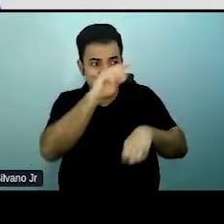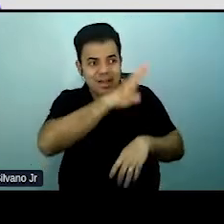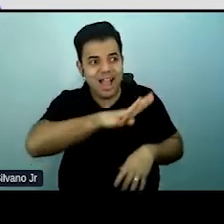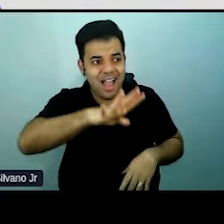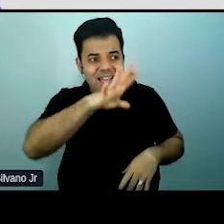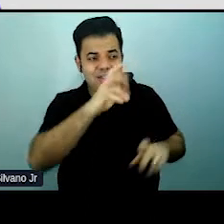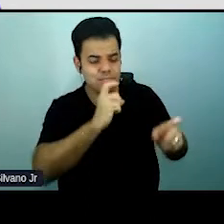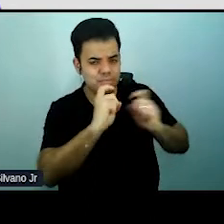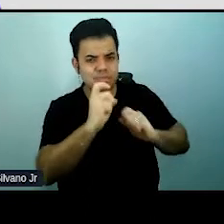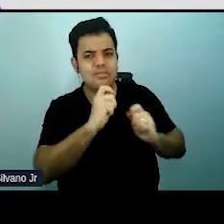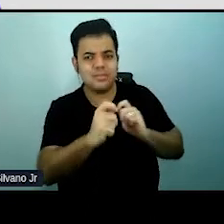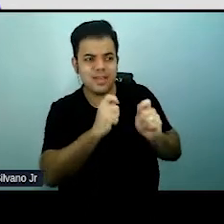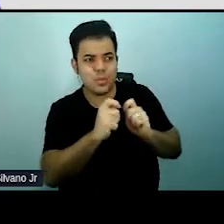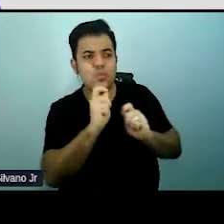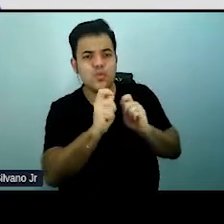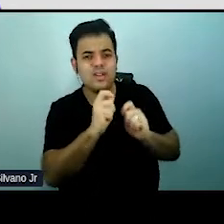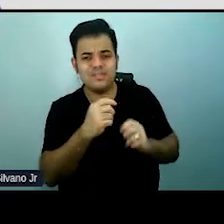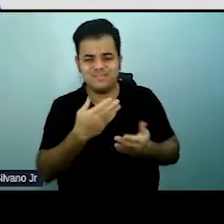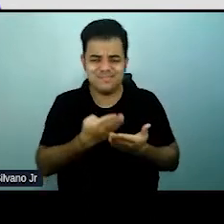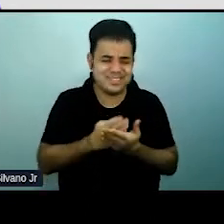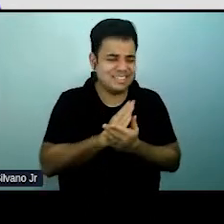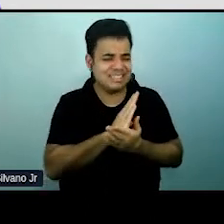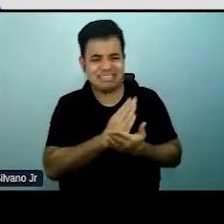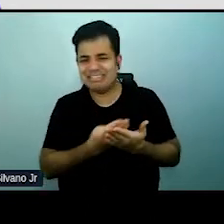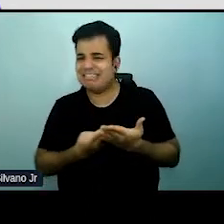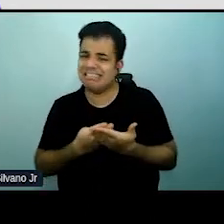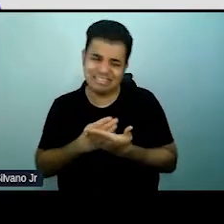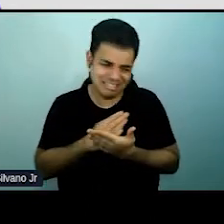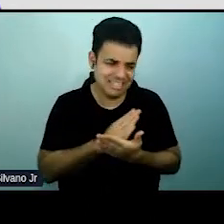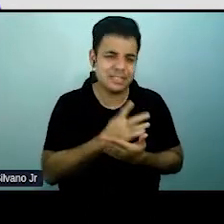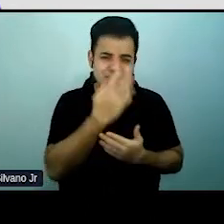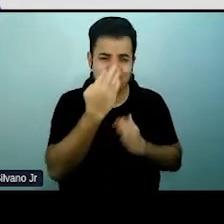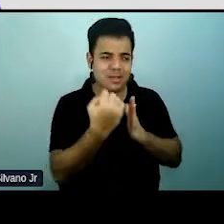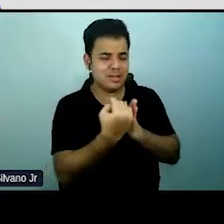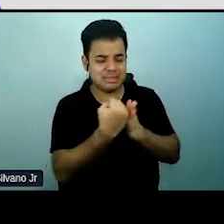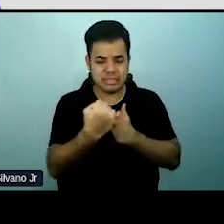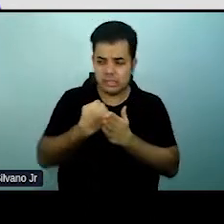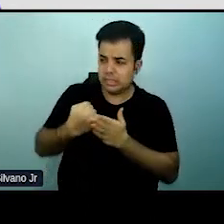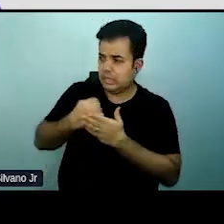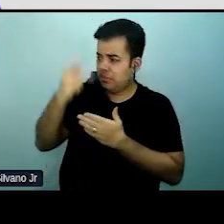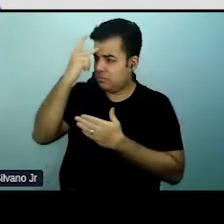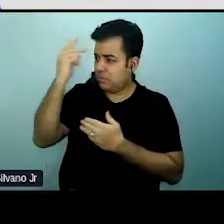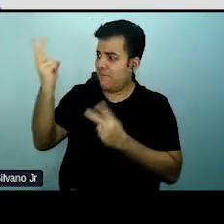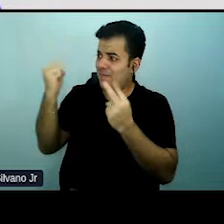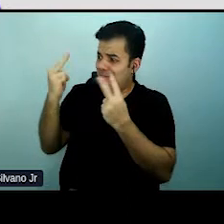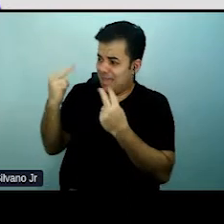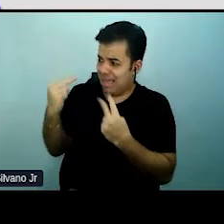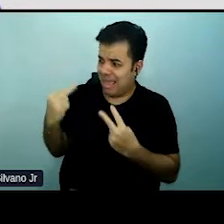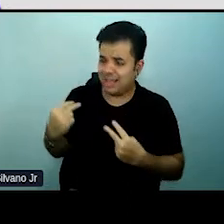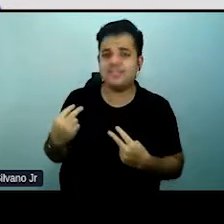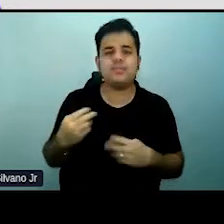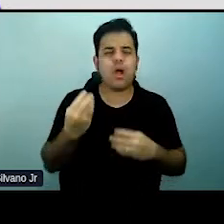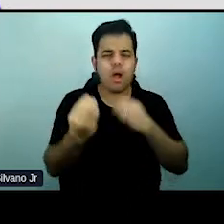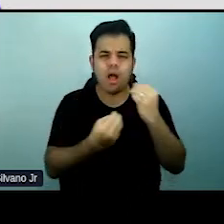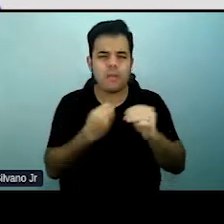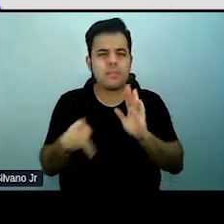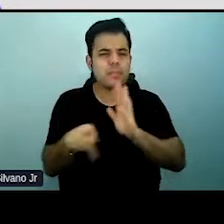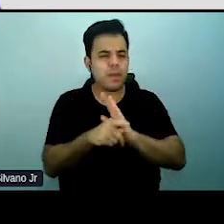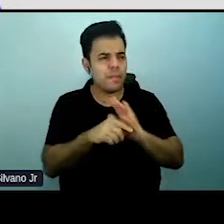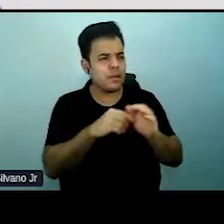que gera um certo desconforto quando você entende que você está sendo avaliado por uma outra pessoa. Então, como tornar